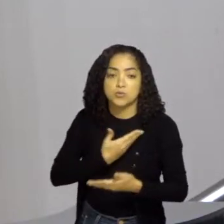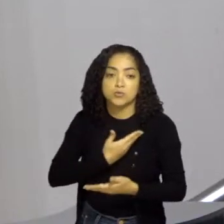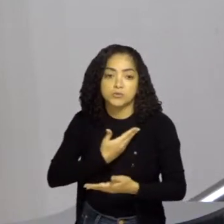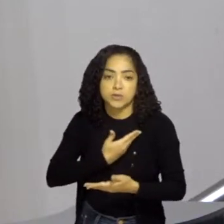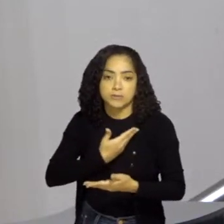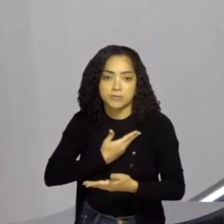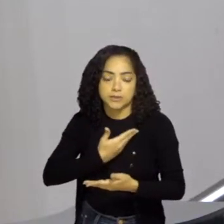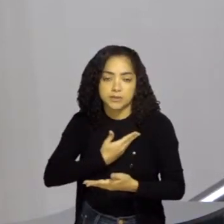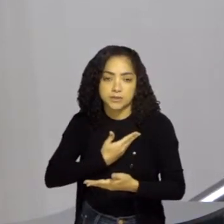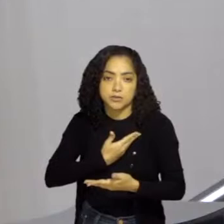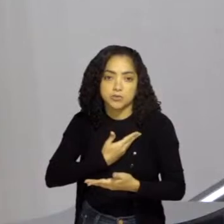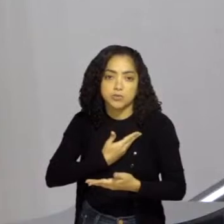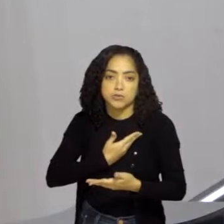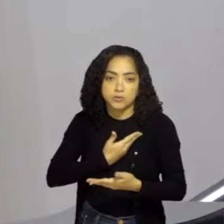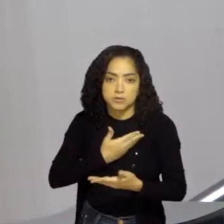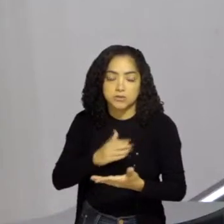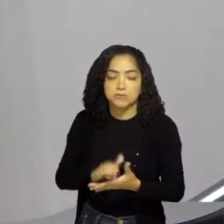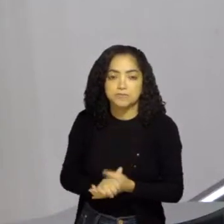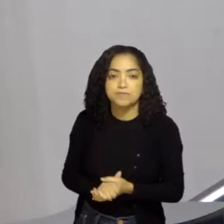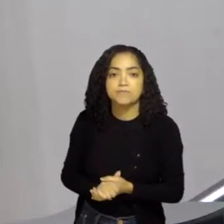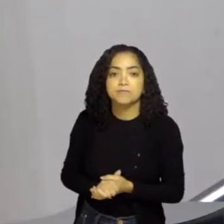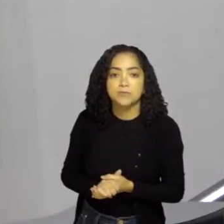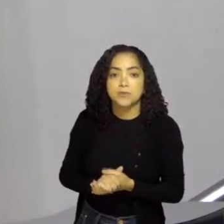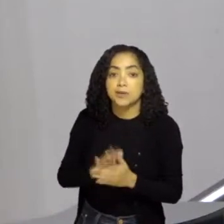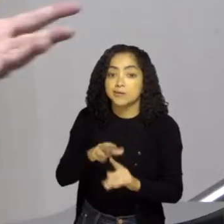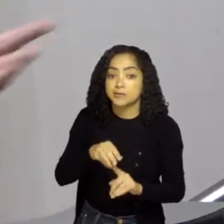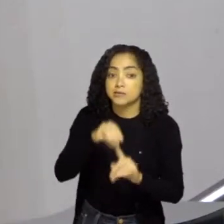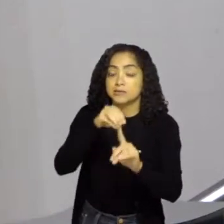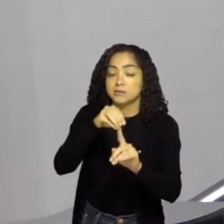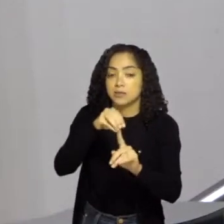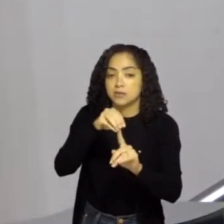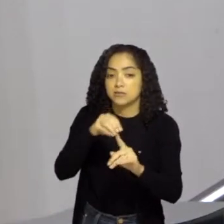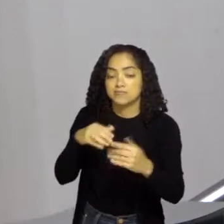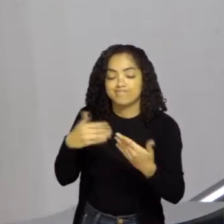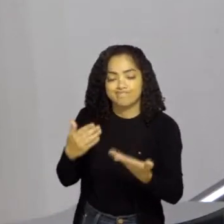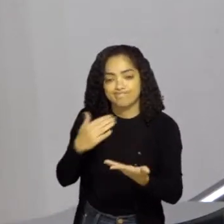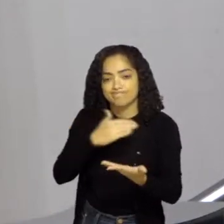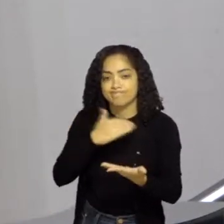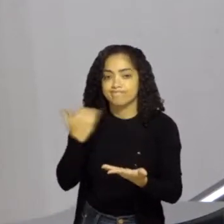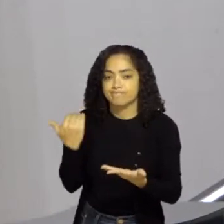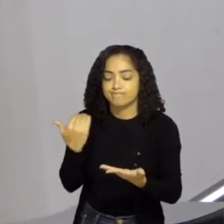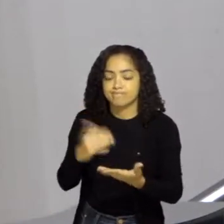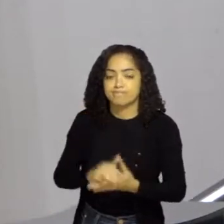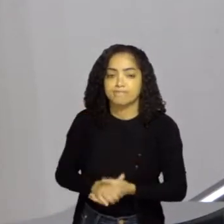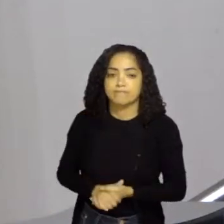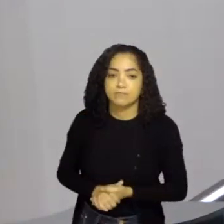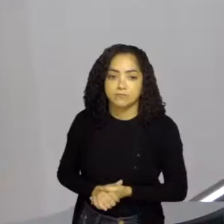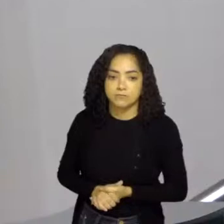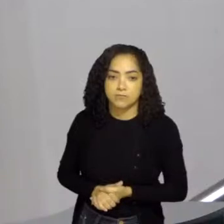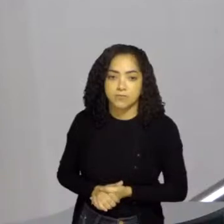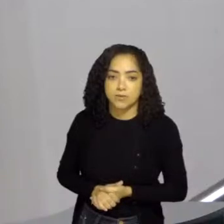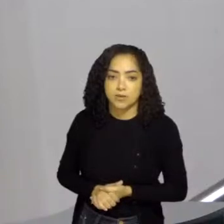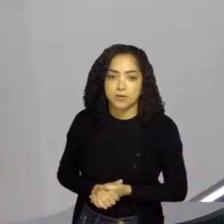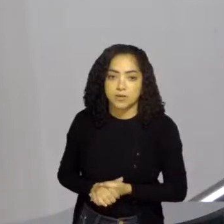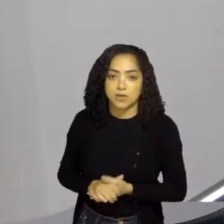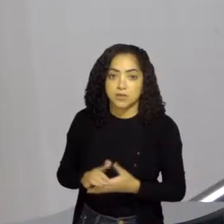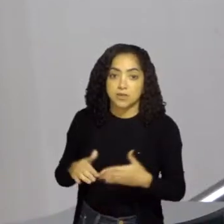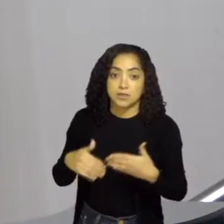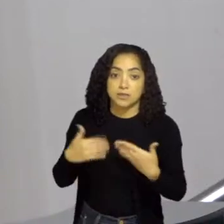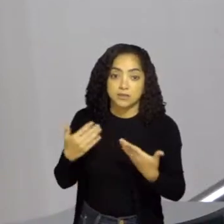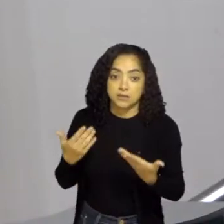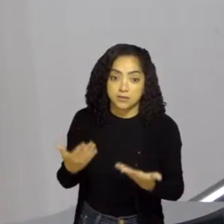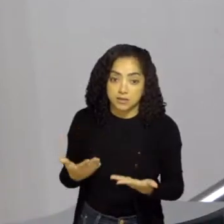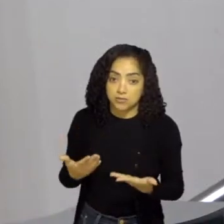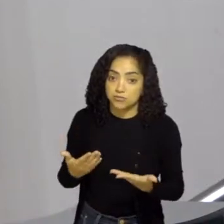Altair, se destacando ali, e acabou morto. Então, nós estamos chegando